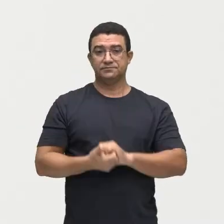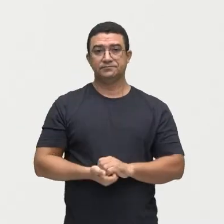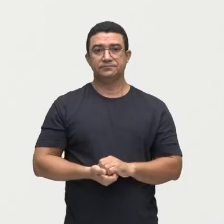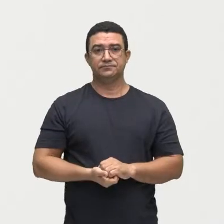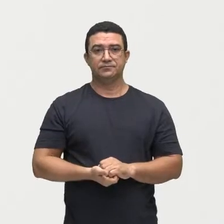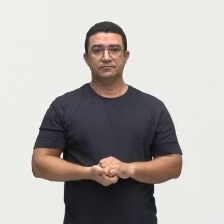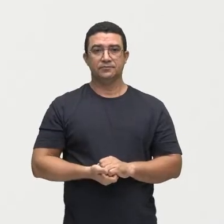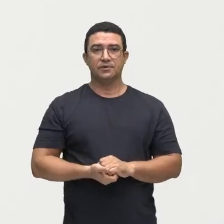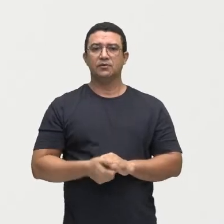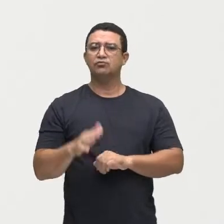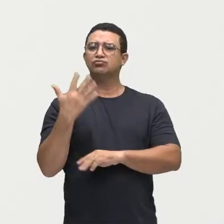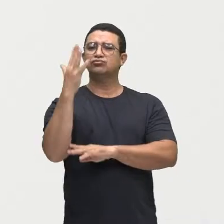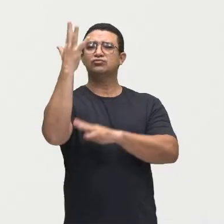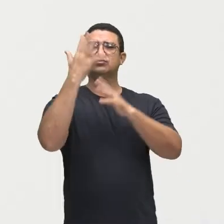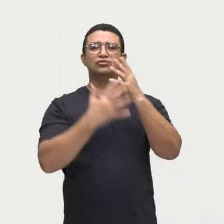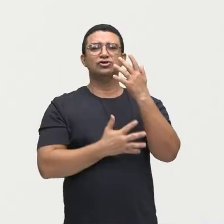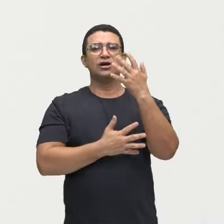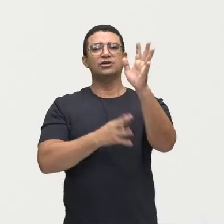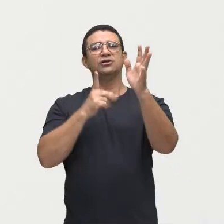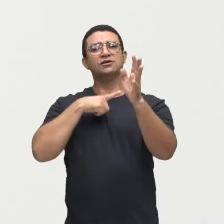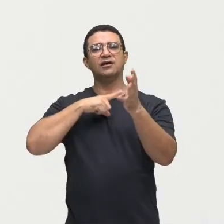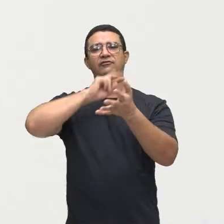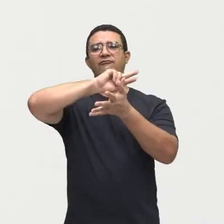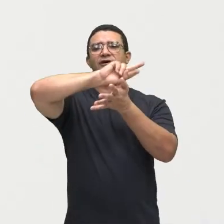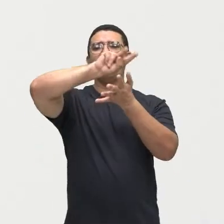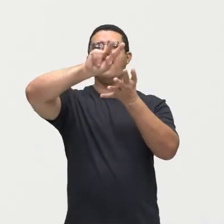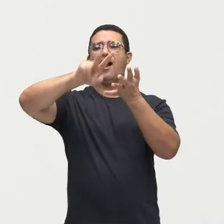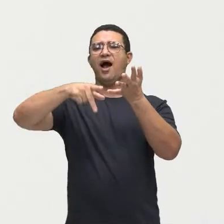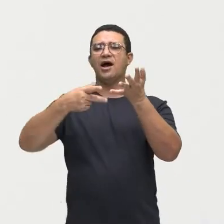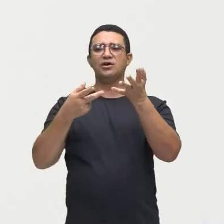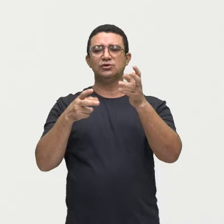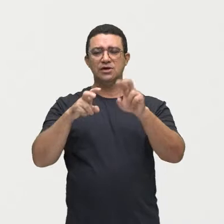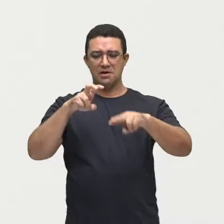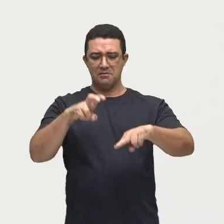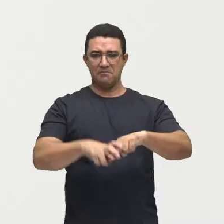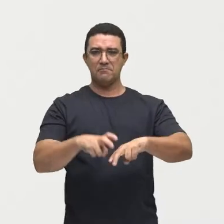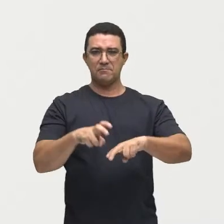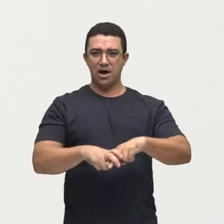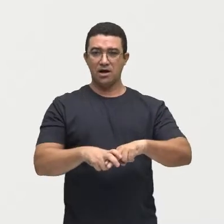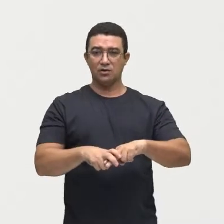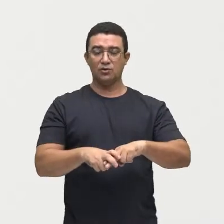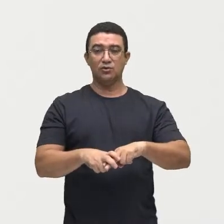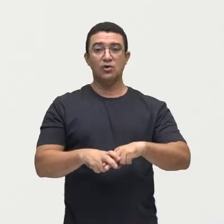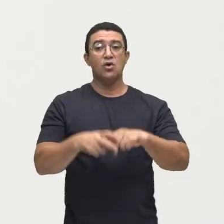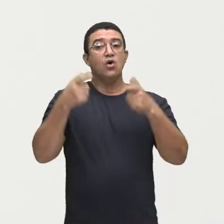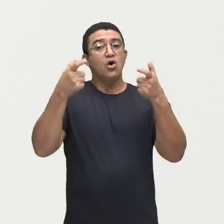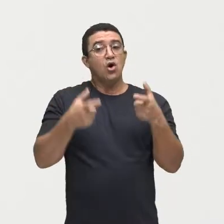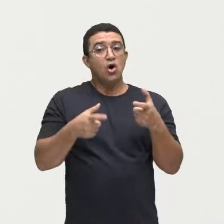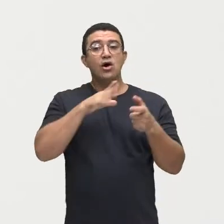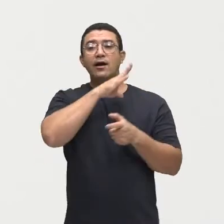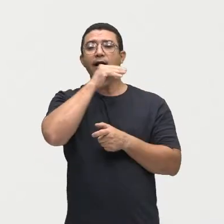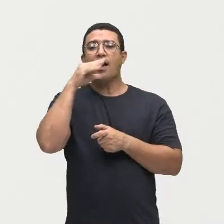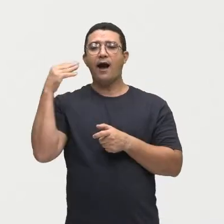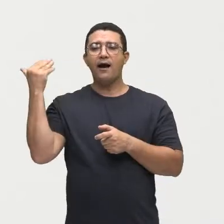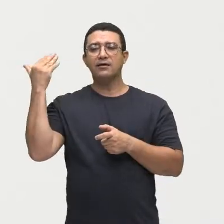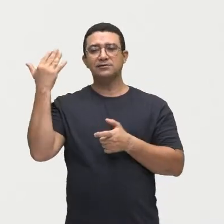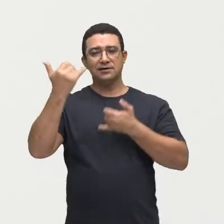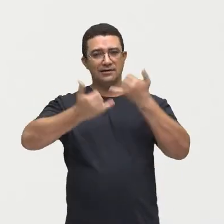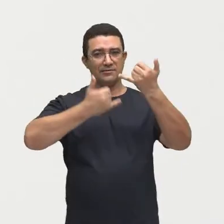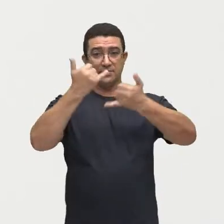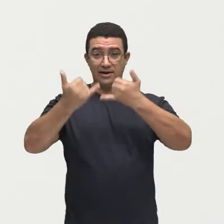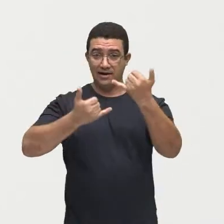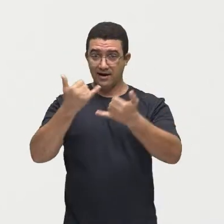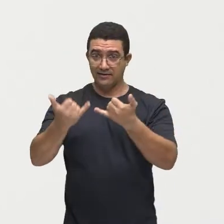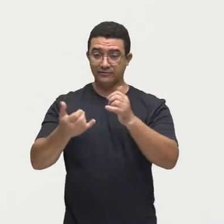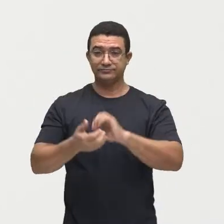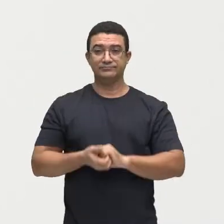No jardim há vários bancos nos quais as crianças brincavam.